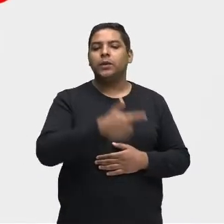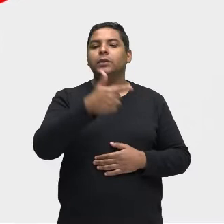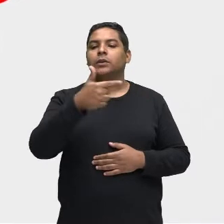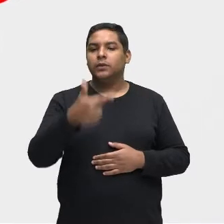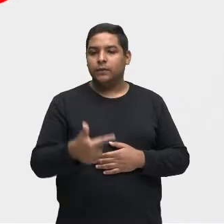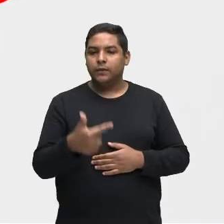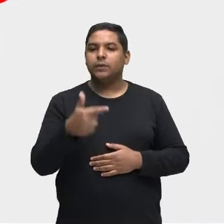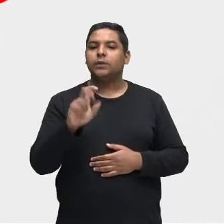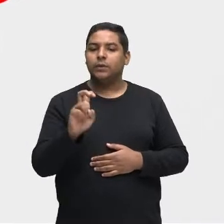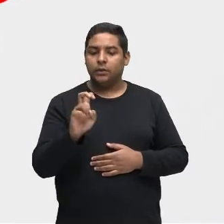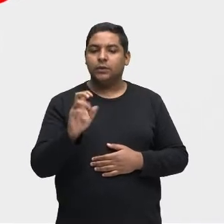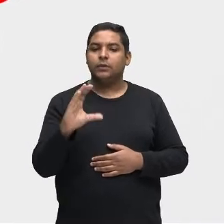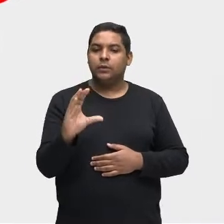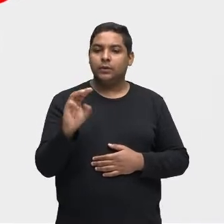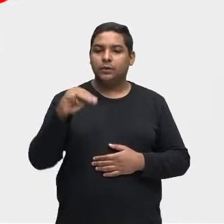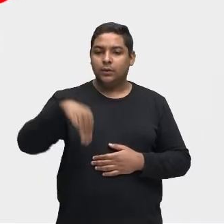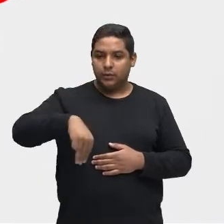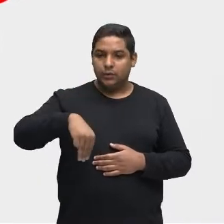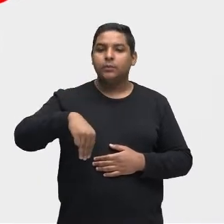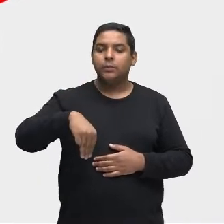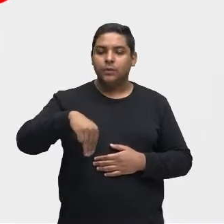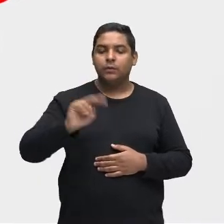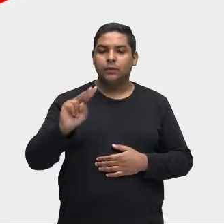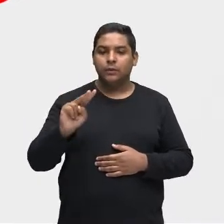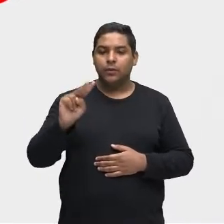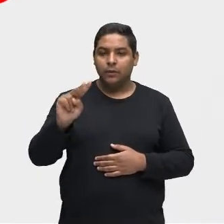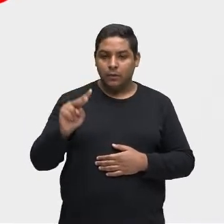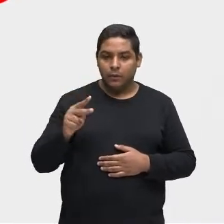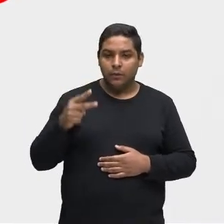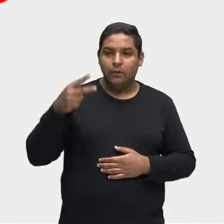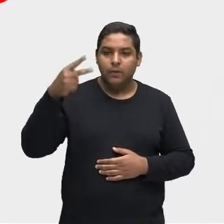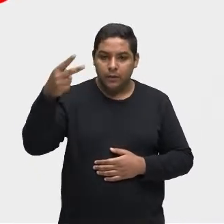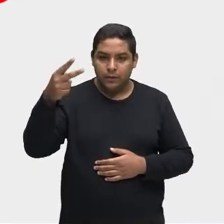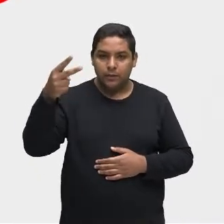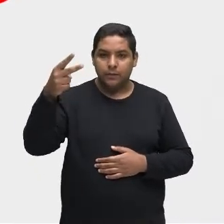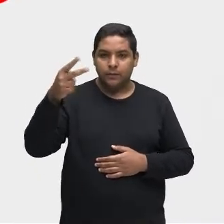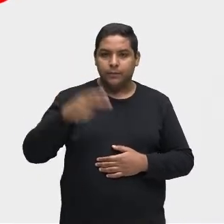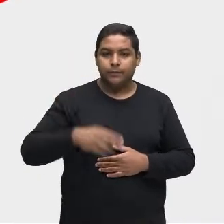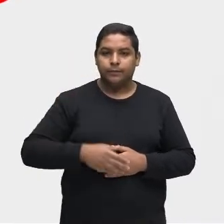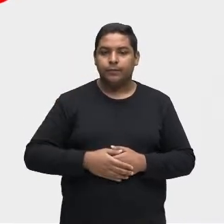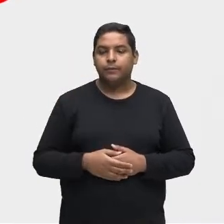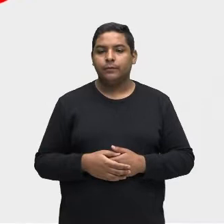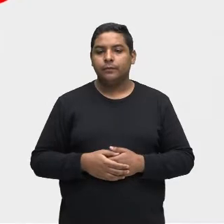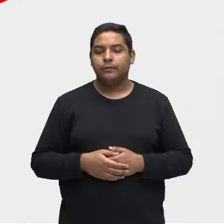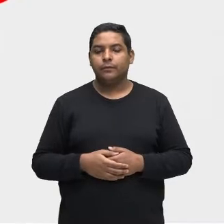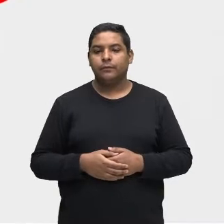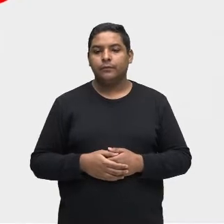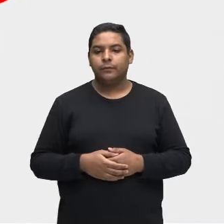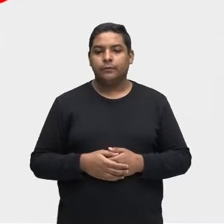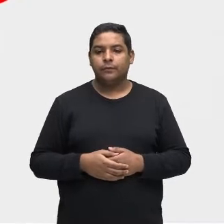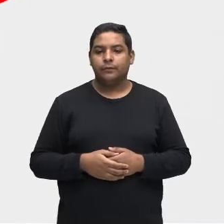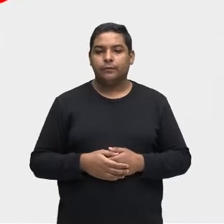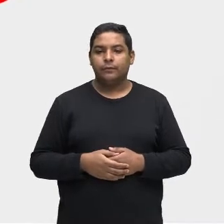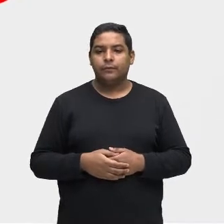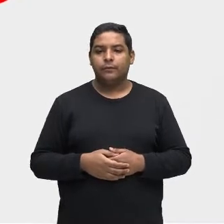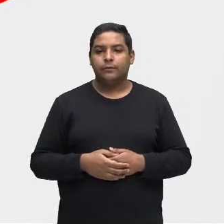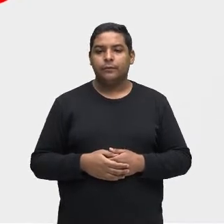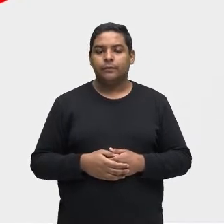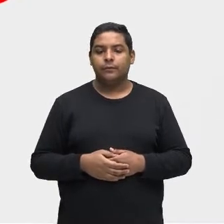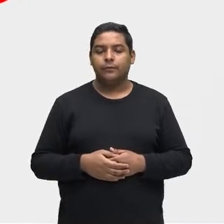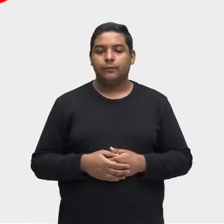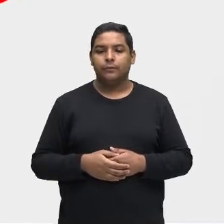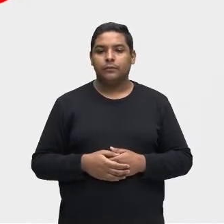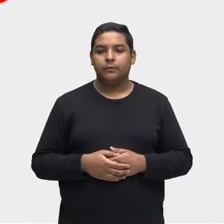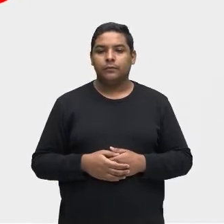base maior medindo 18 centímetros, base menor 12 centímetros e altura medindo 15 centímetros